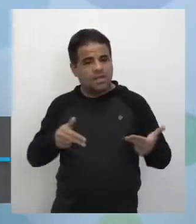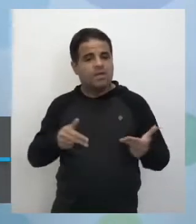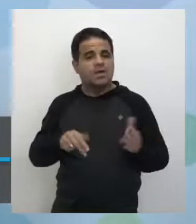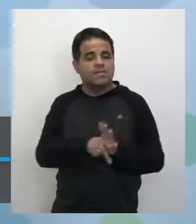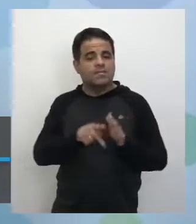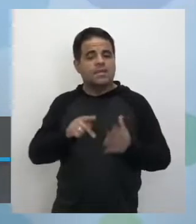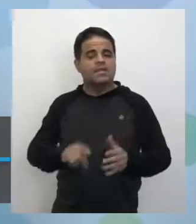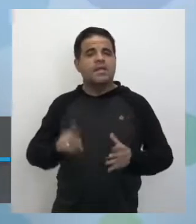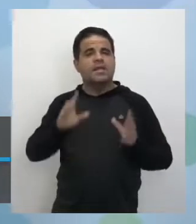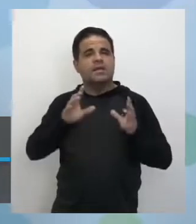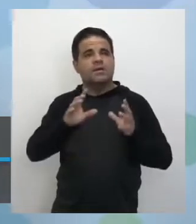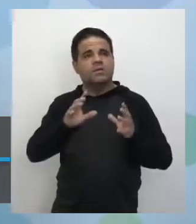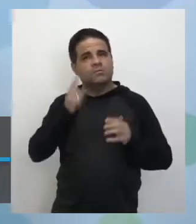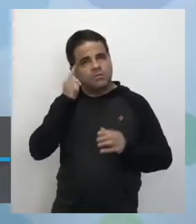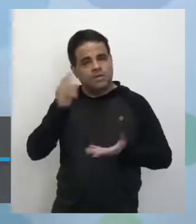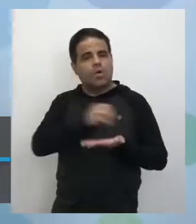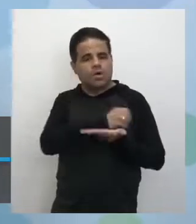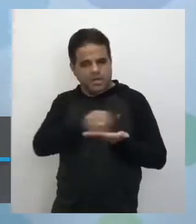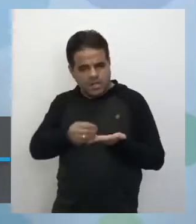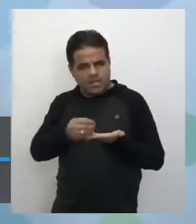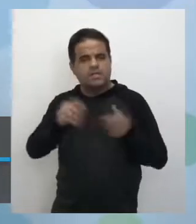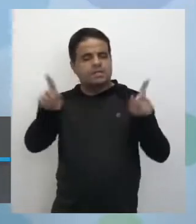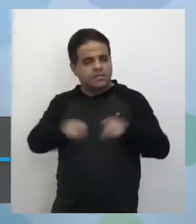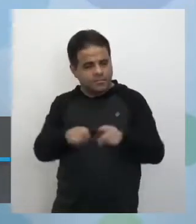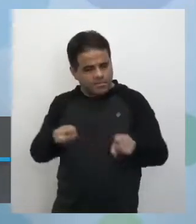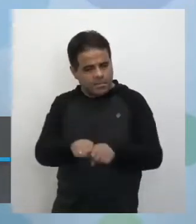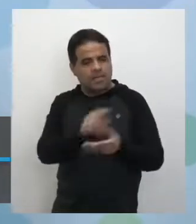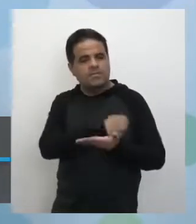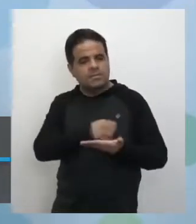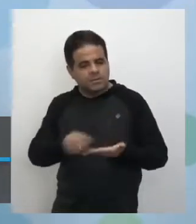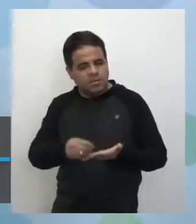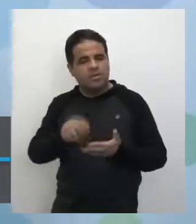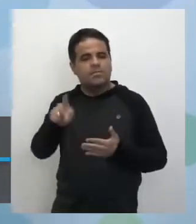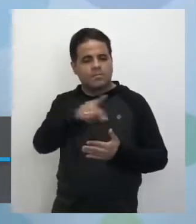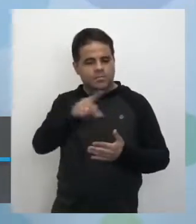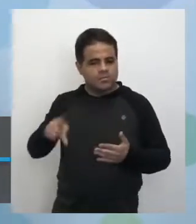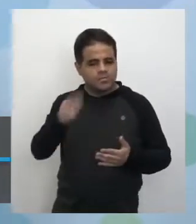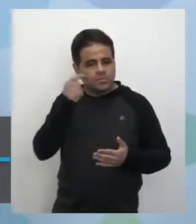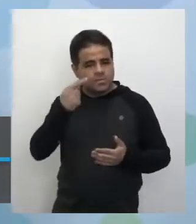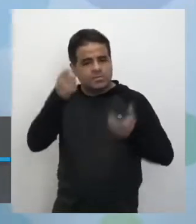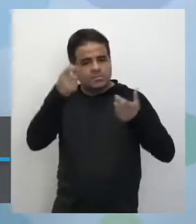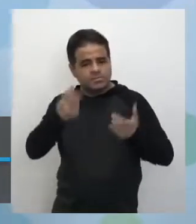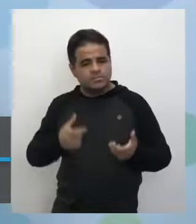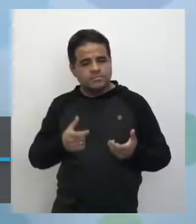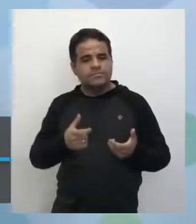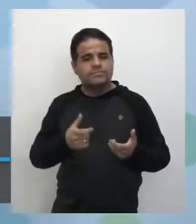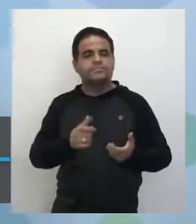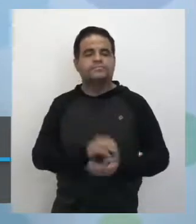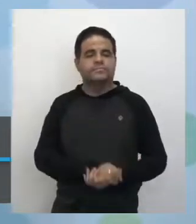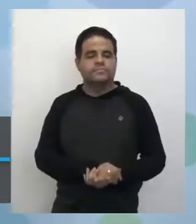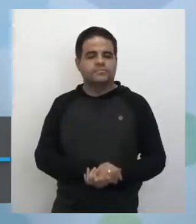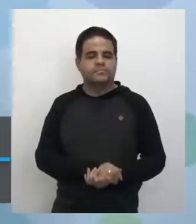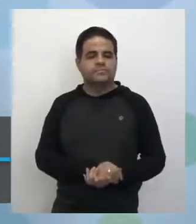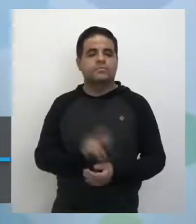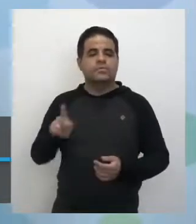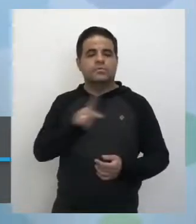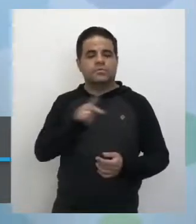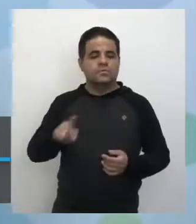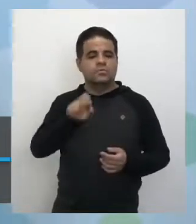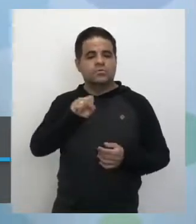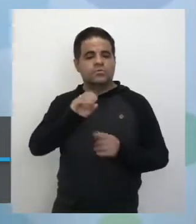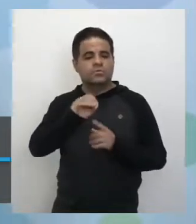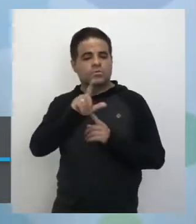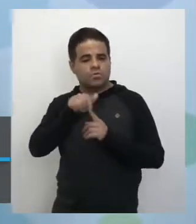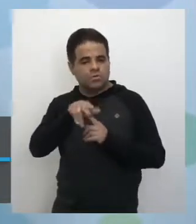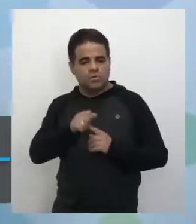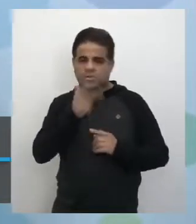matéria orgânica. Professora Márcia, tem o pessoal José Nogueira com a gente aqui, né? Professor Solange, né? Perguntou